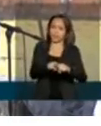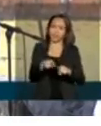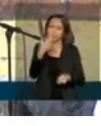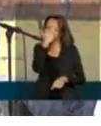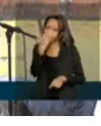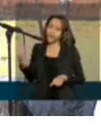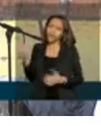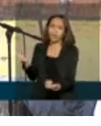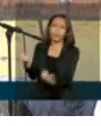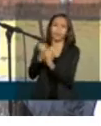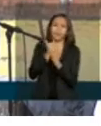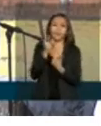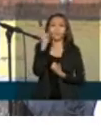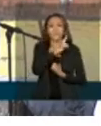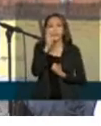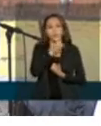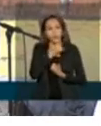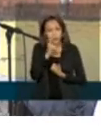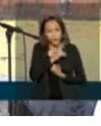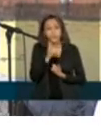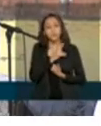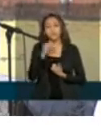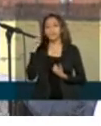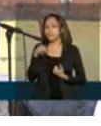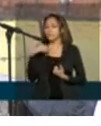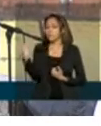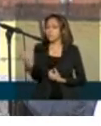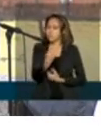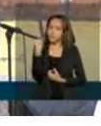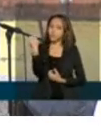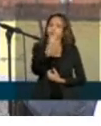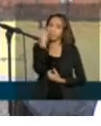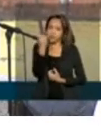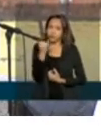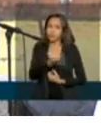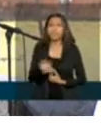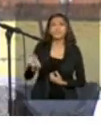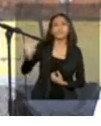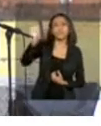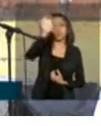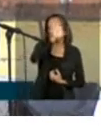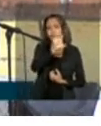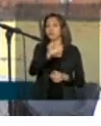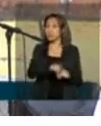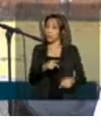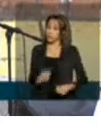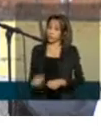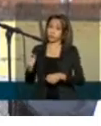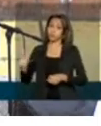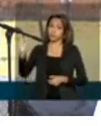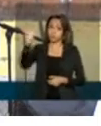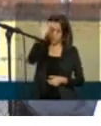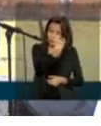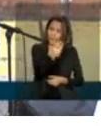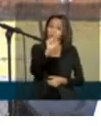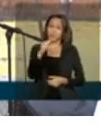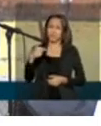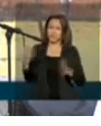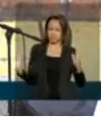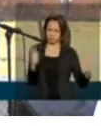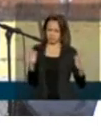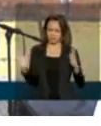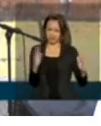do auxílio emergencial, que foi fundamental aos entes federados, estados e municípios, na sobrevivência nesses